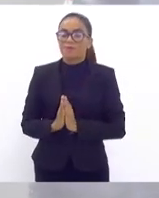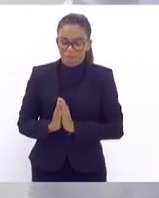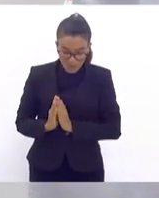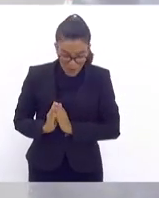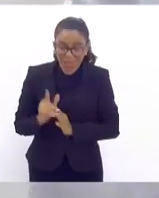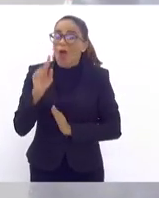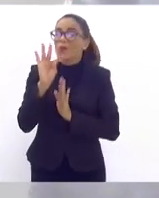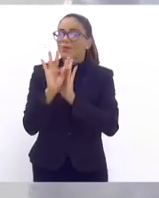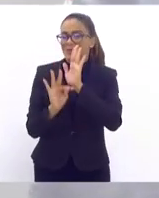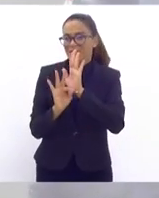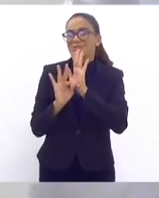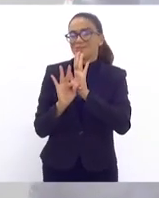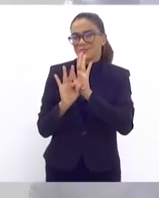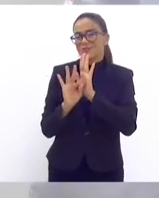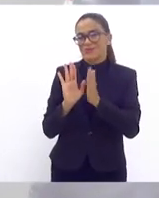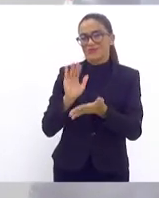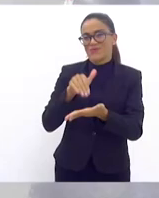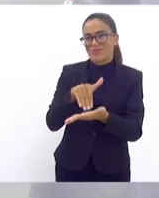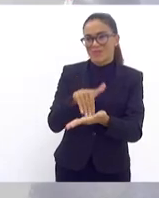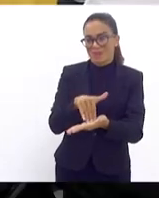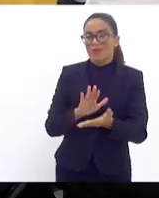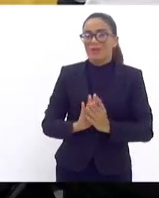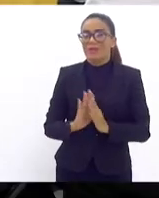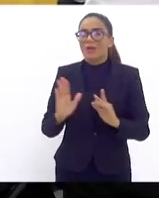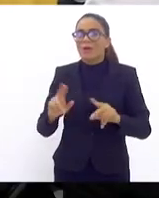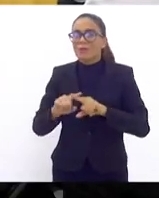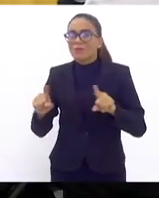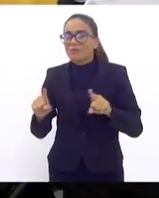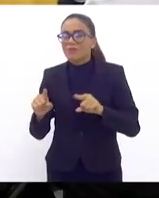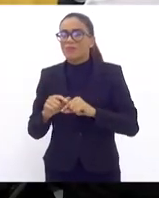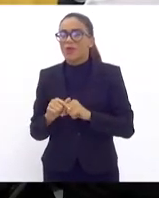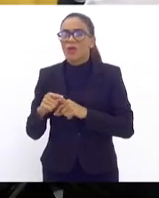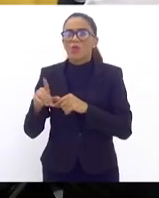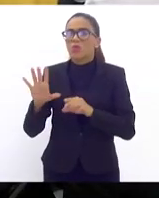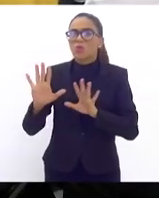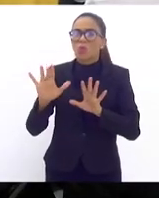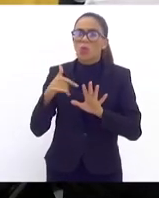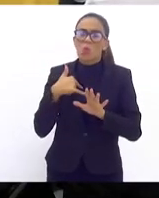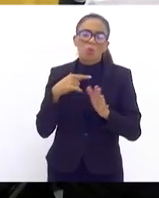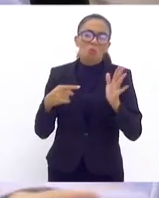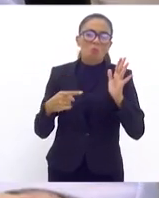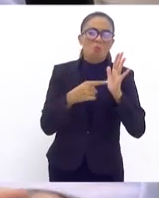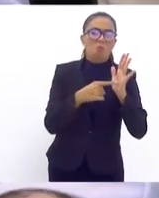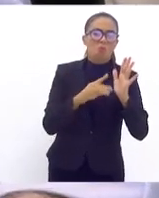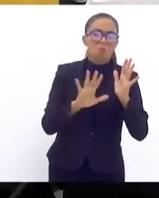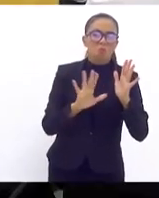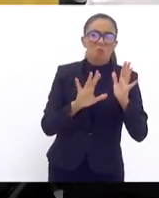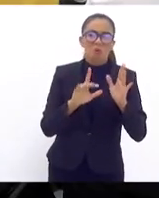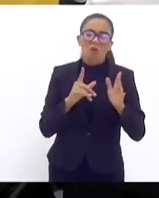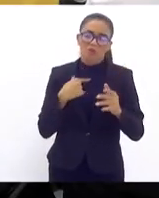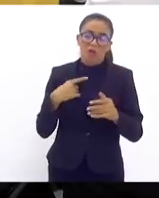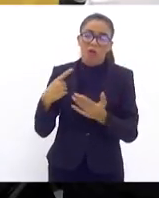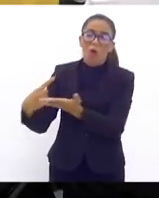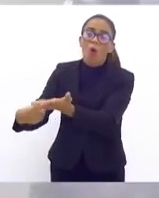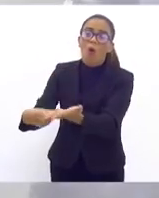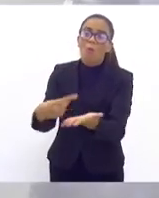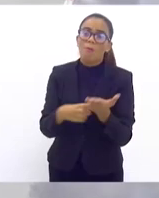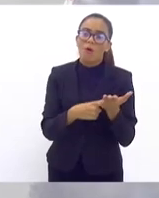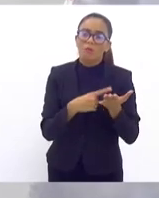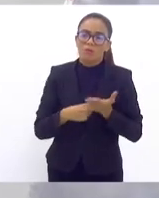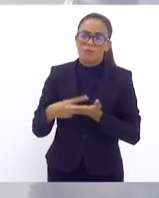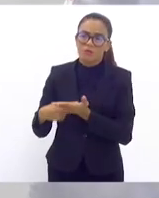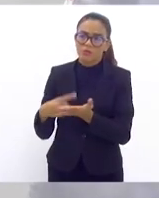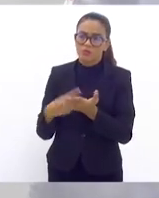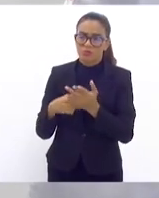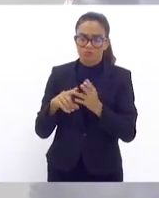texto final. Pois é, o fato de ter levado o parecer pela constitucionalidade não causa nenhum óbice. Só ajuda. E fica aqui o compromisso, não só meu, de todos os membros da